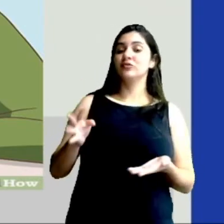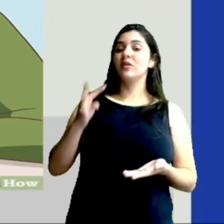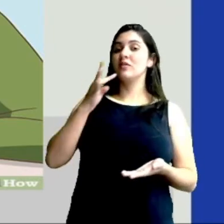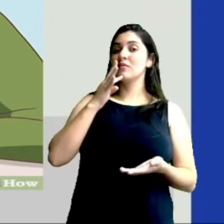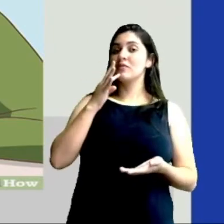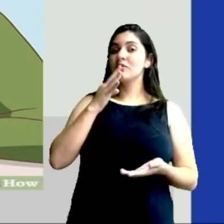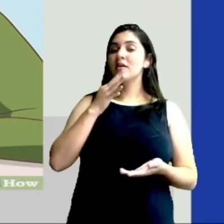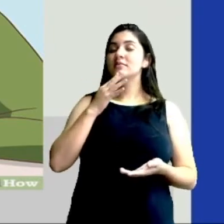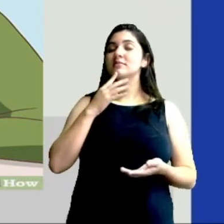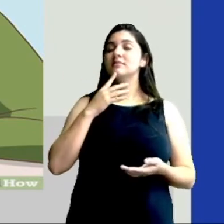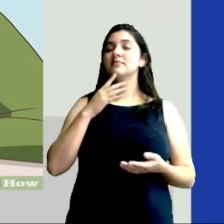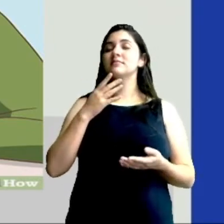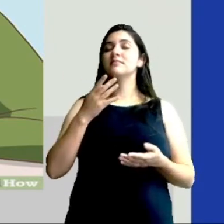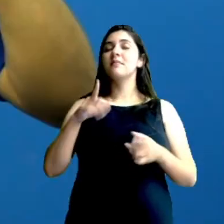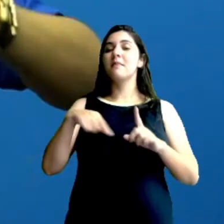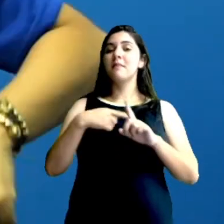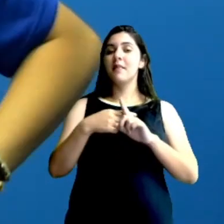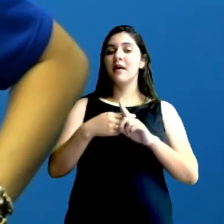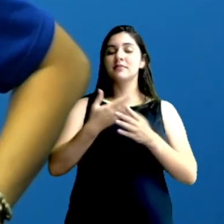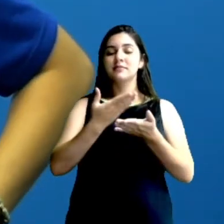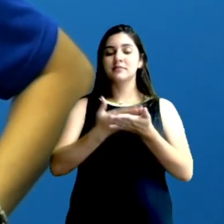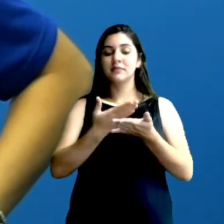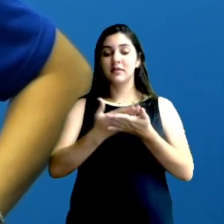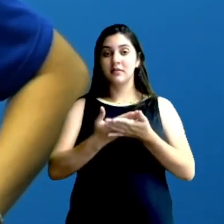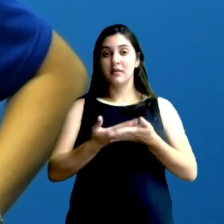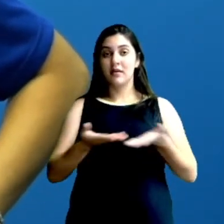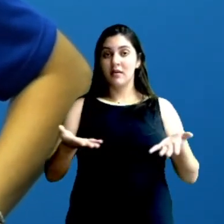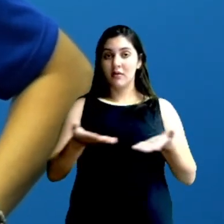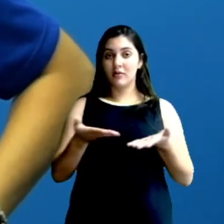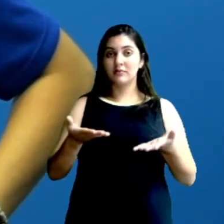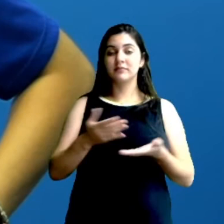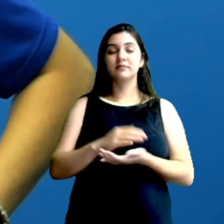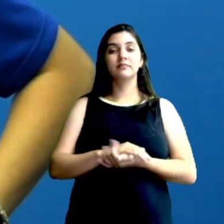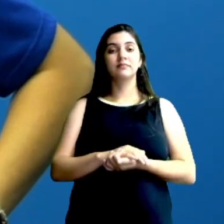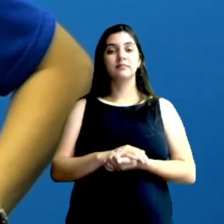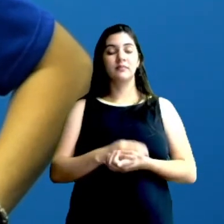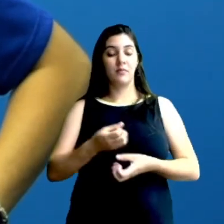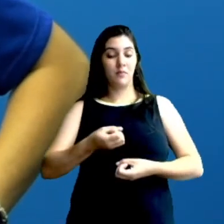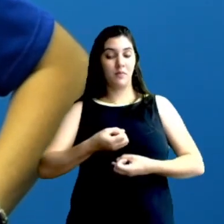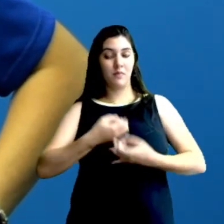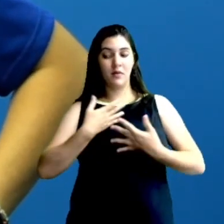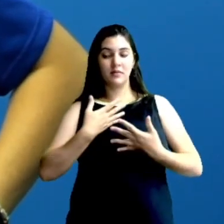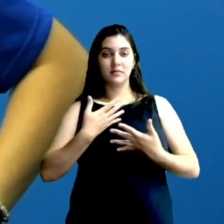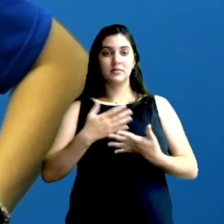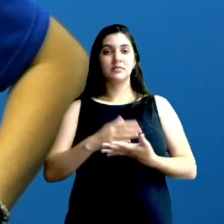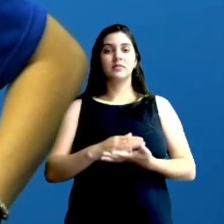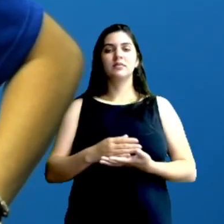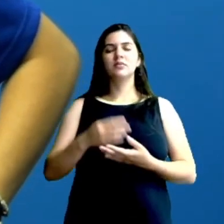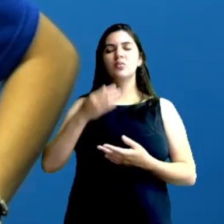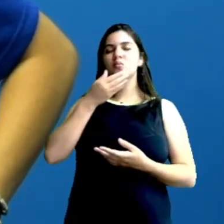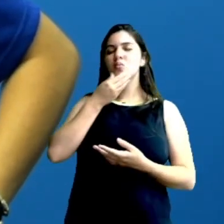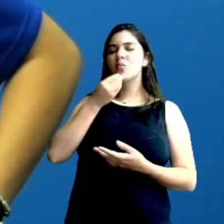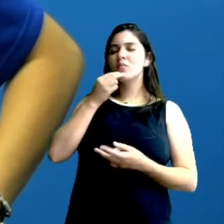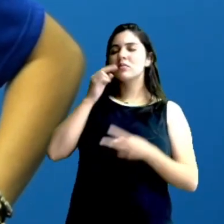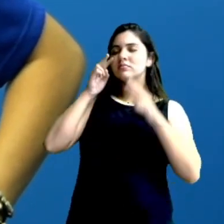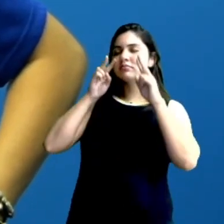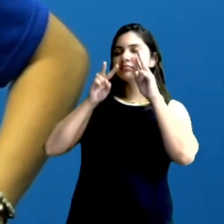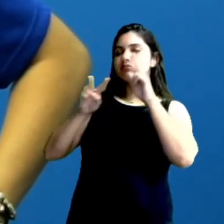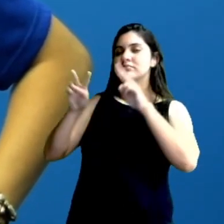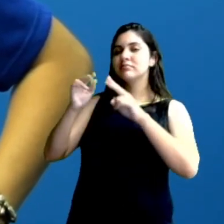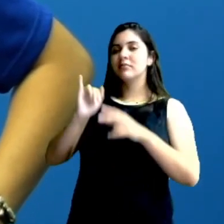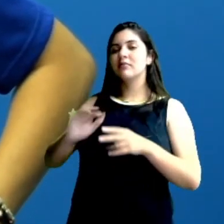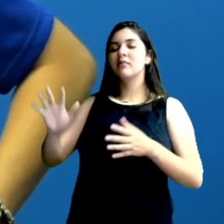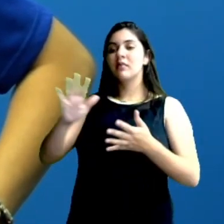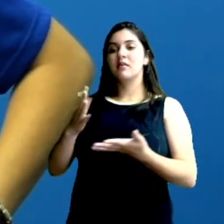conhece um pouco mais sobre o assunto vamos poetizar E aí vocês a imagem aí esse ciúme aí olhando